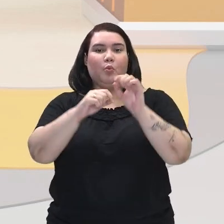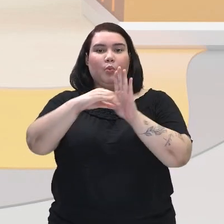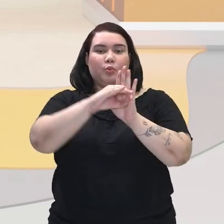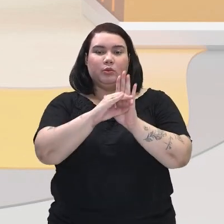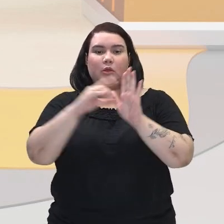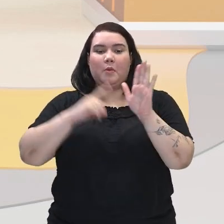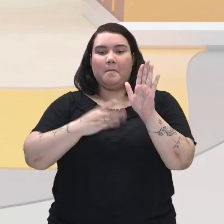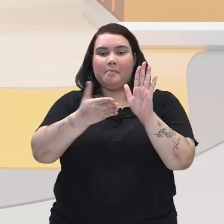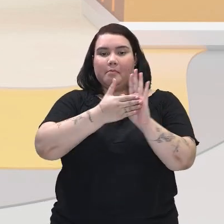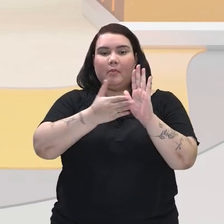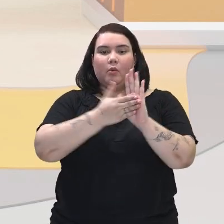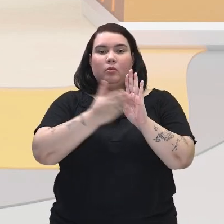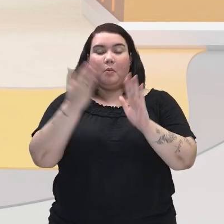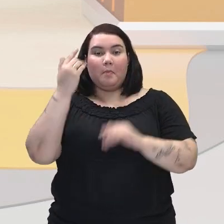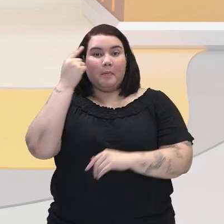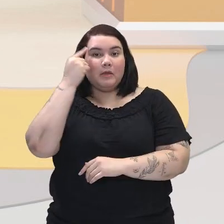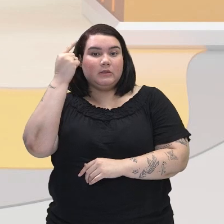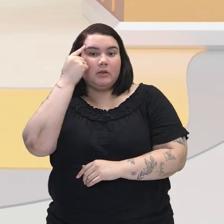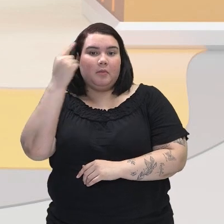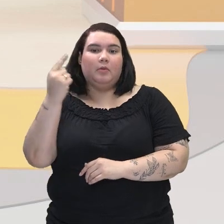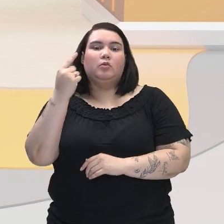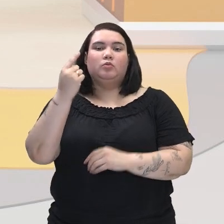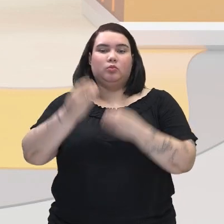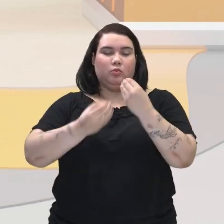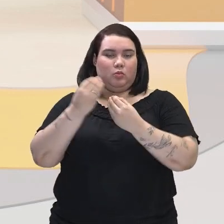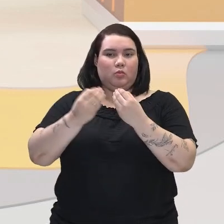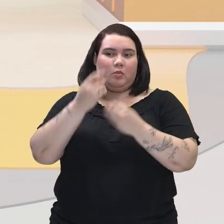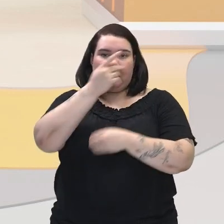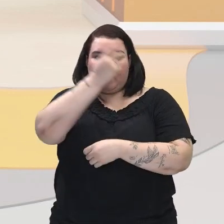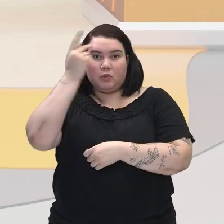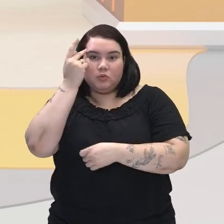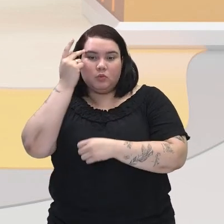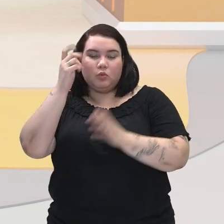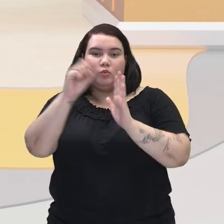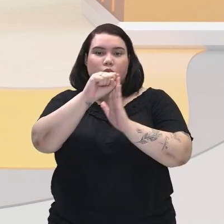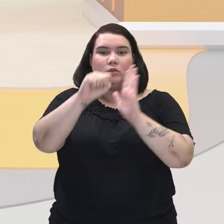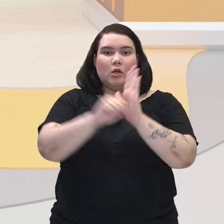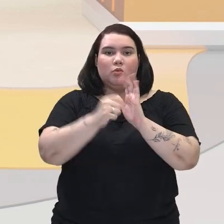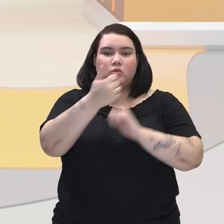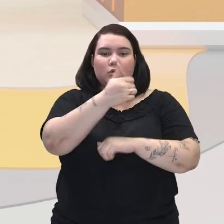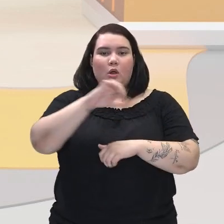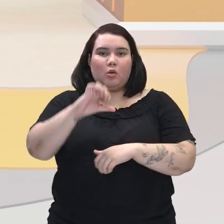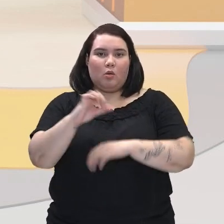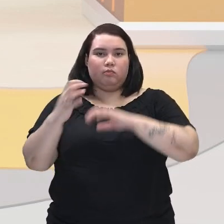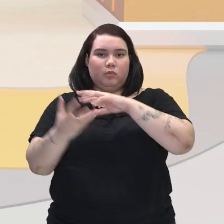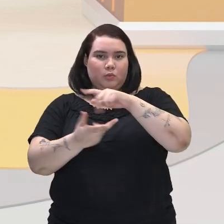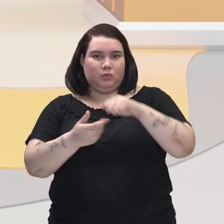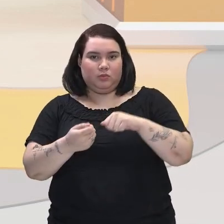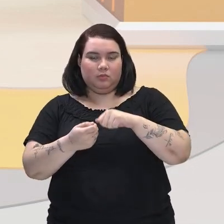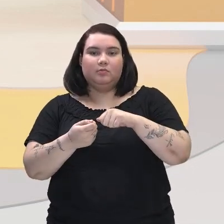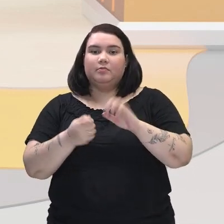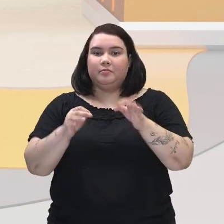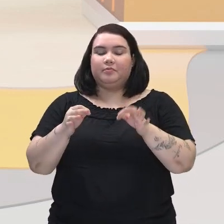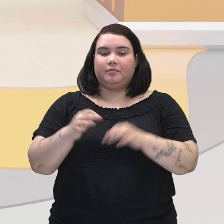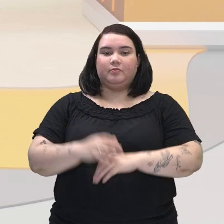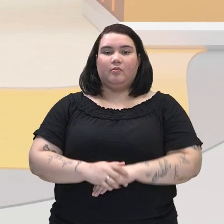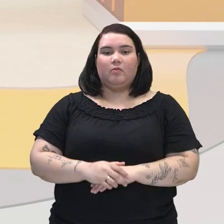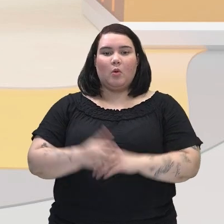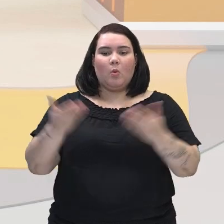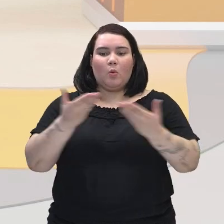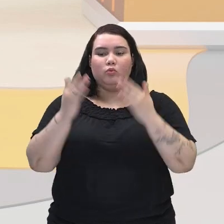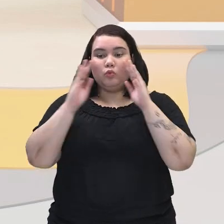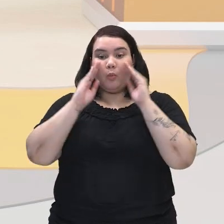o pensamento do mundo no século XIX. Então, iremos tratar a respeito